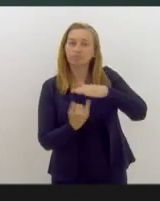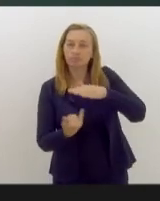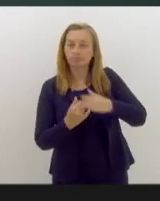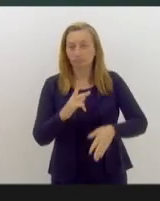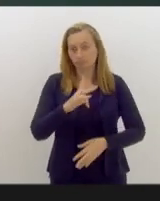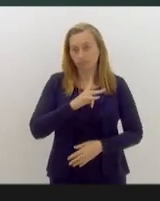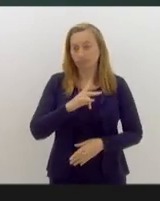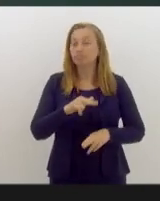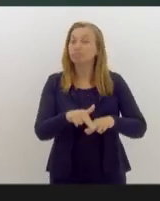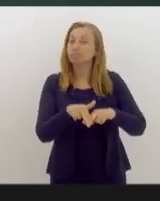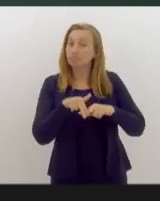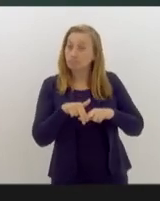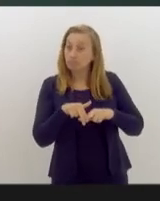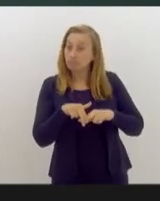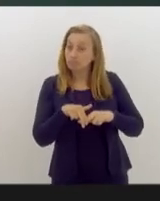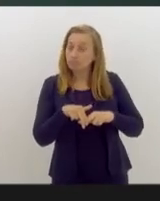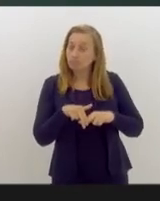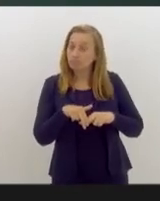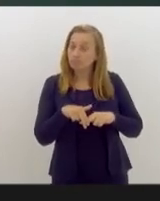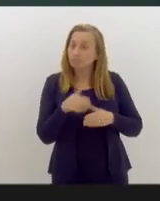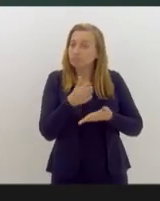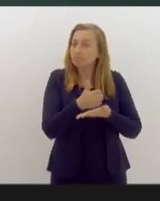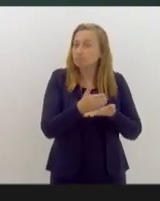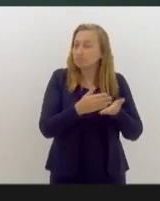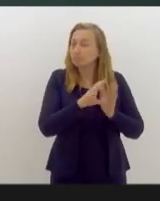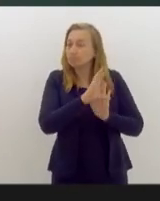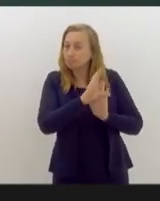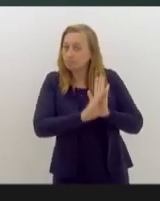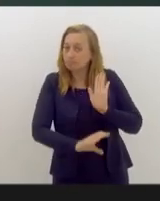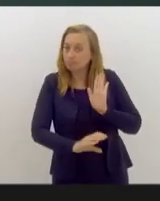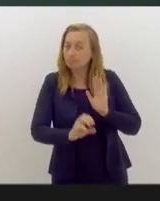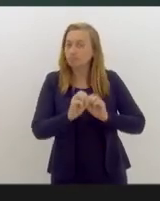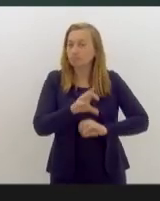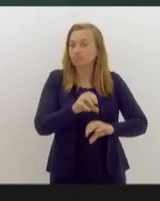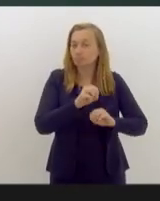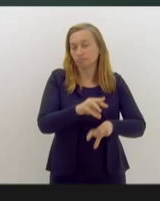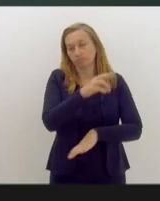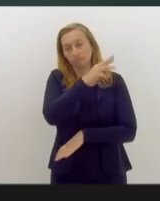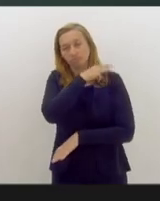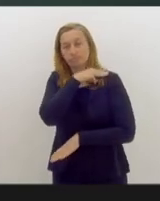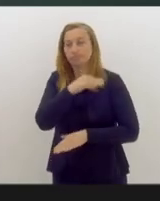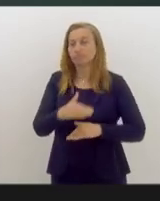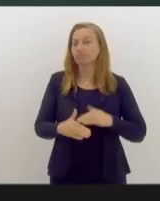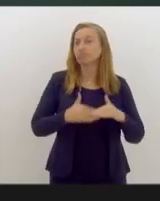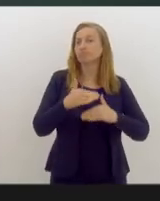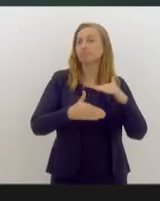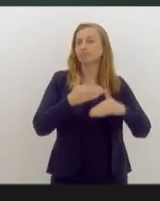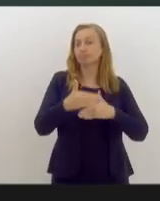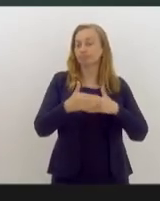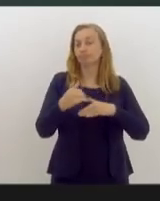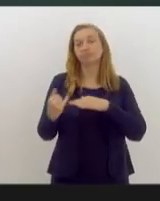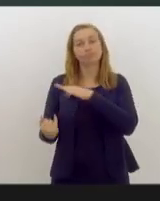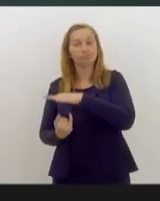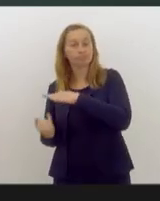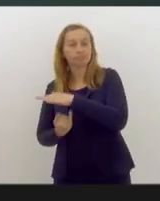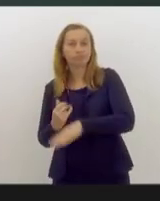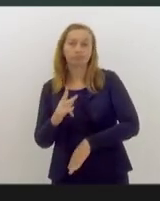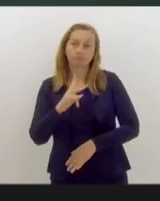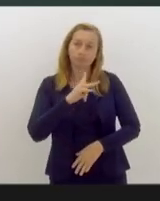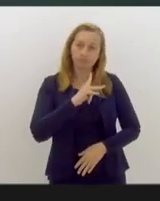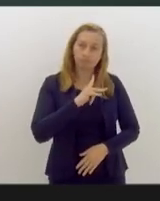privadas. Portanto, parte do currículo do ensino médio, ele é desenvolvido em uma instituição